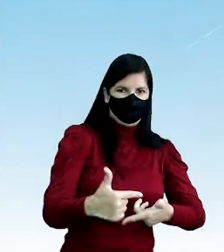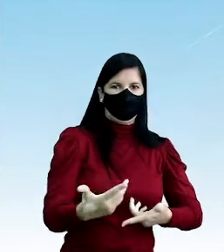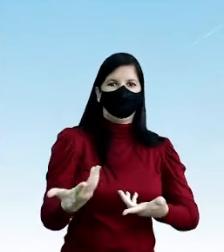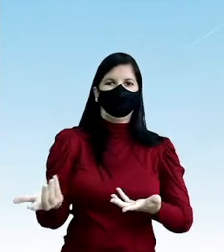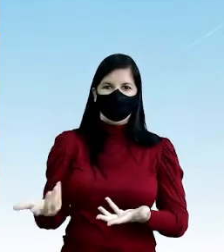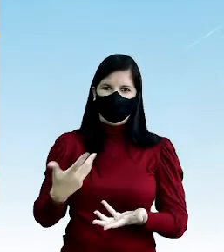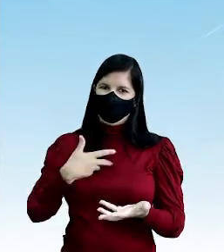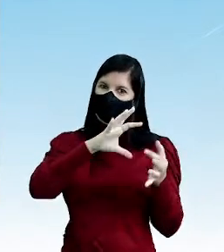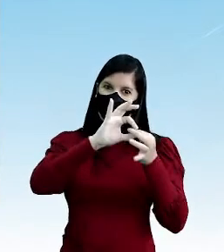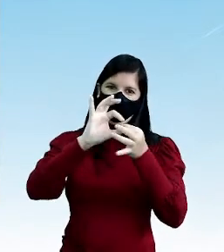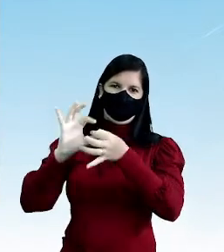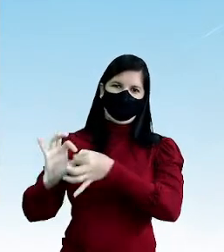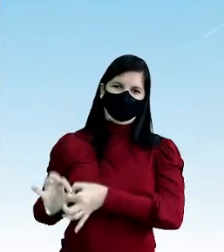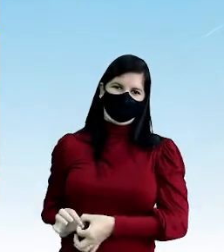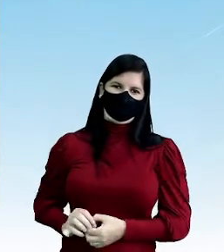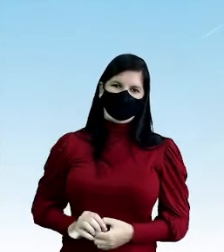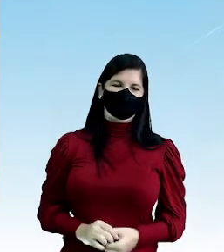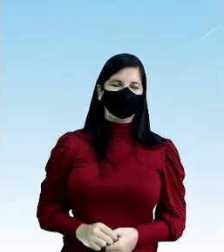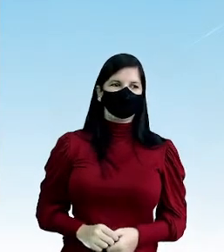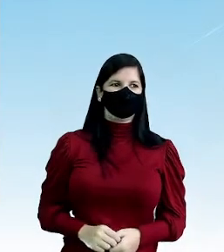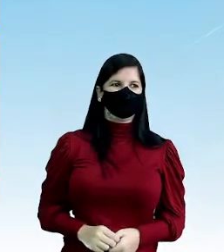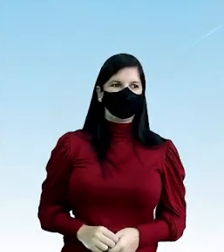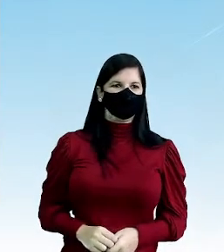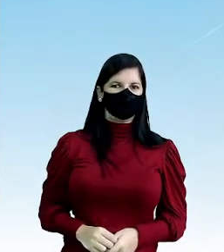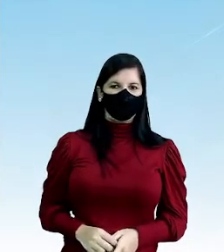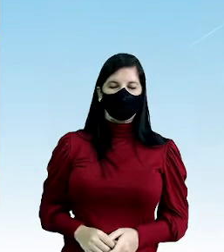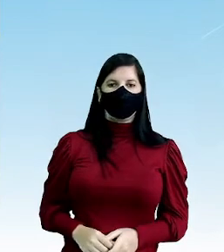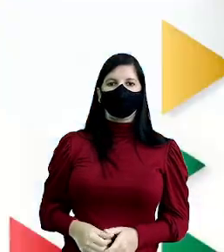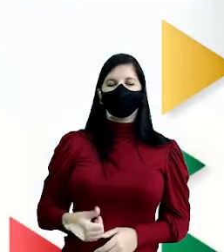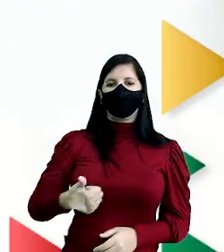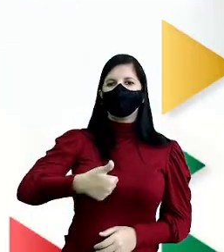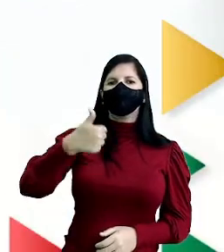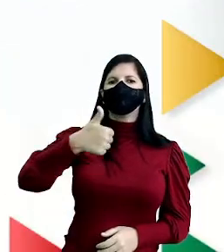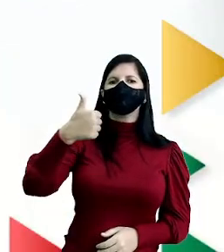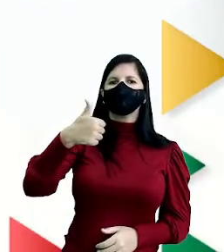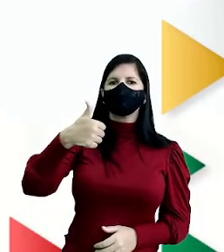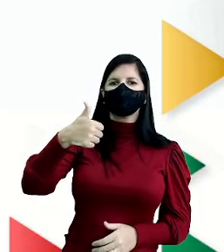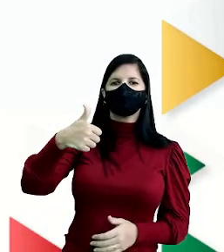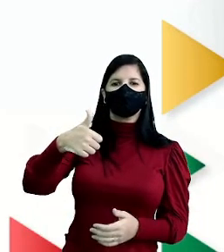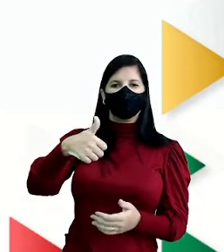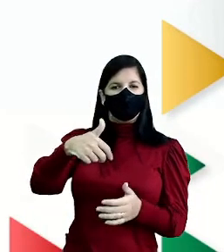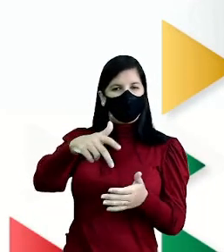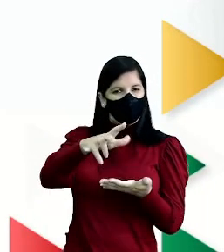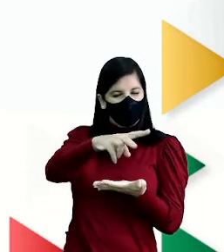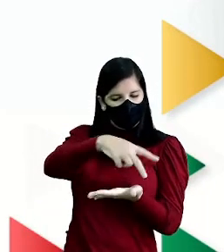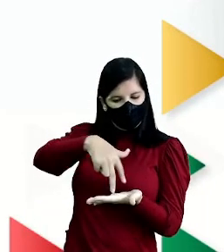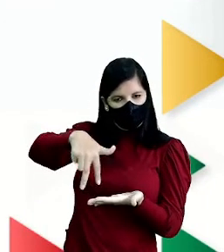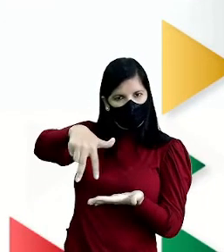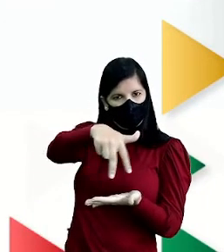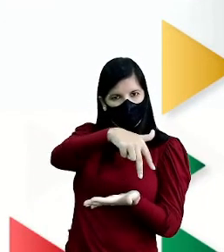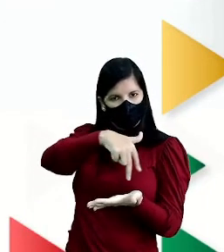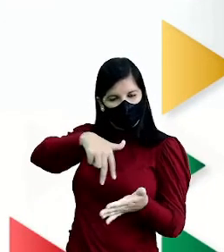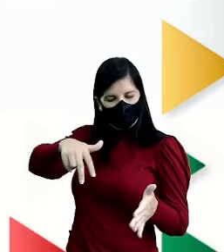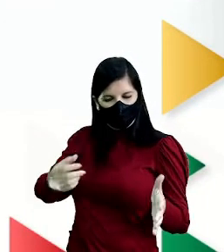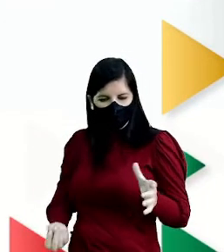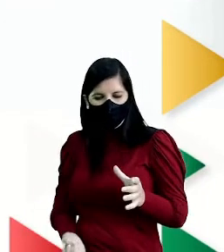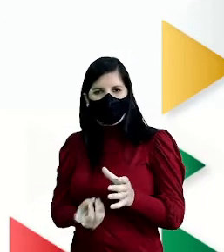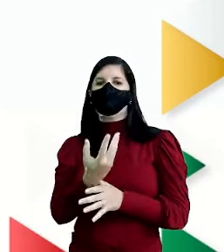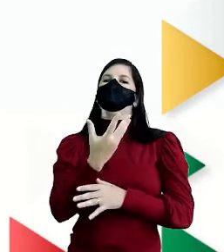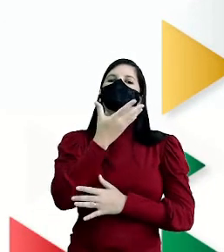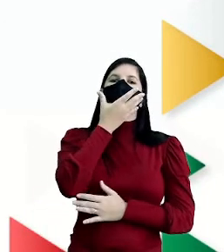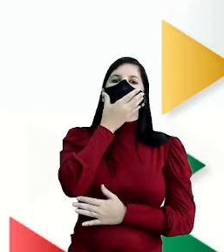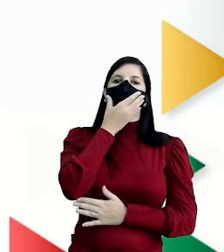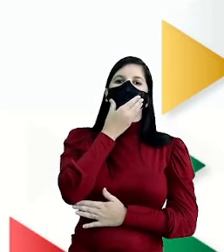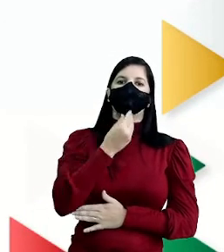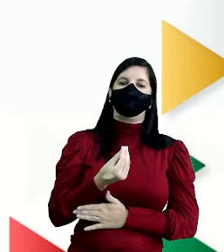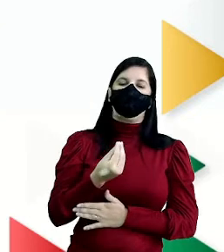né, contextualizando. A primeira coreografia que os estudiosos imaginam ter sido criada é a do homem que